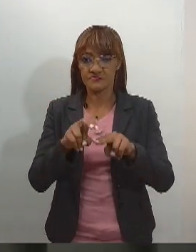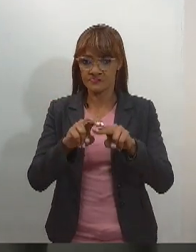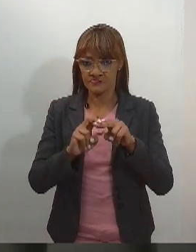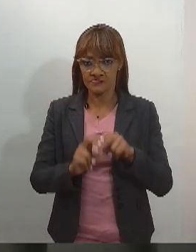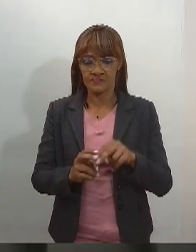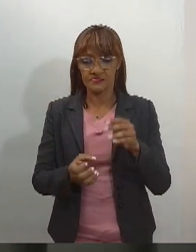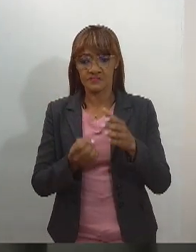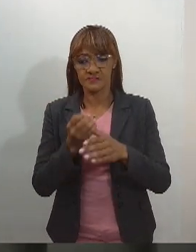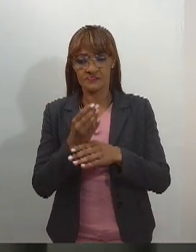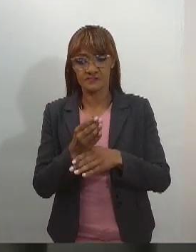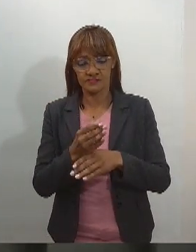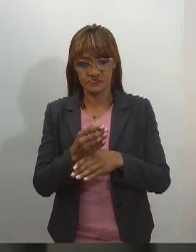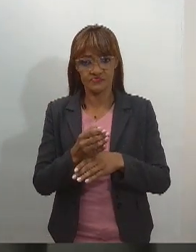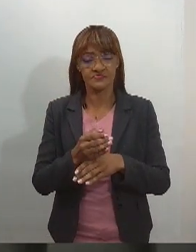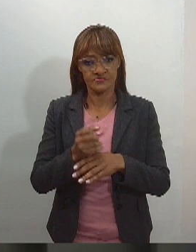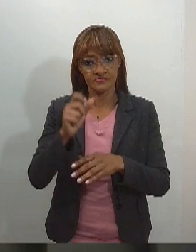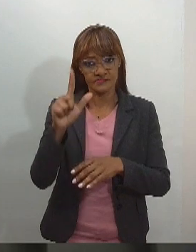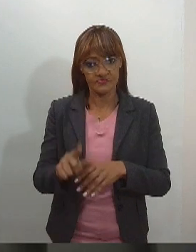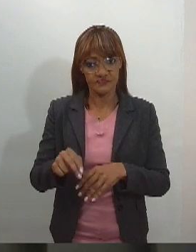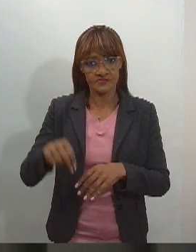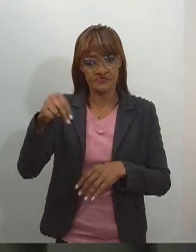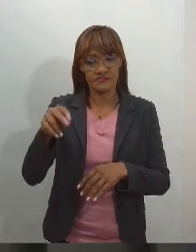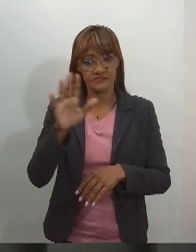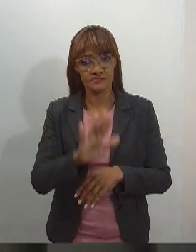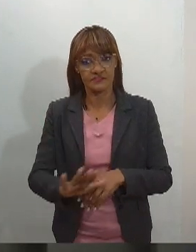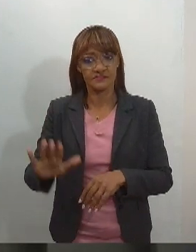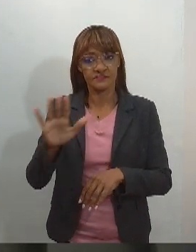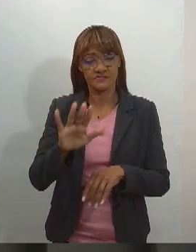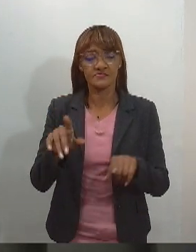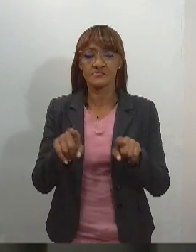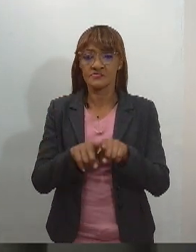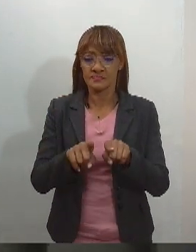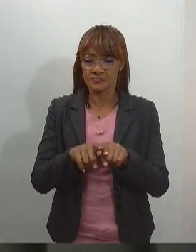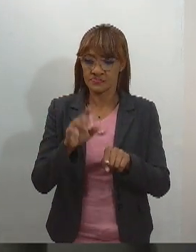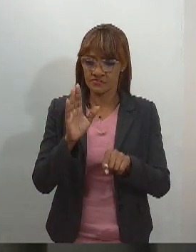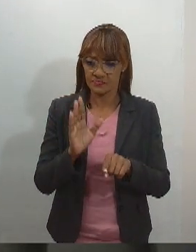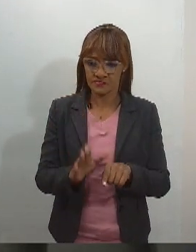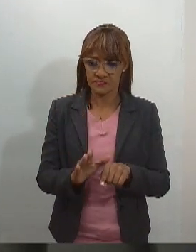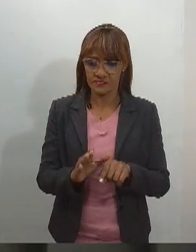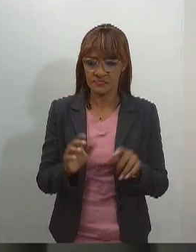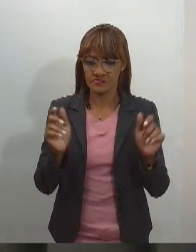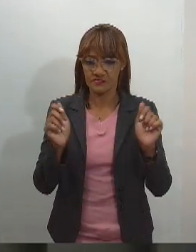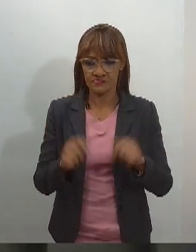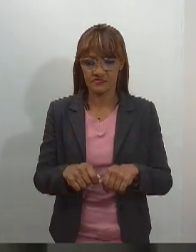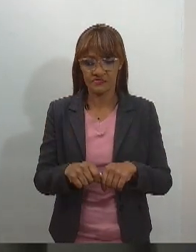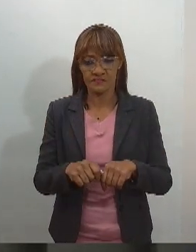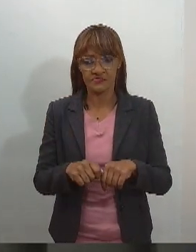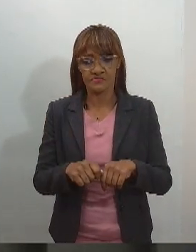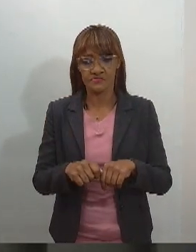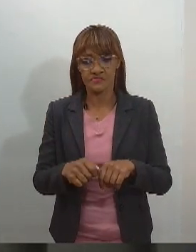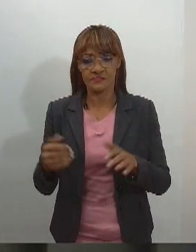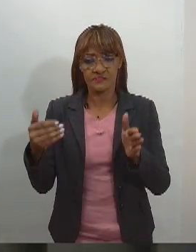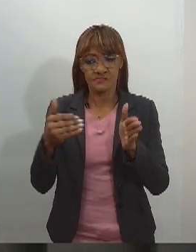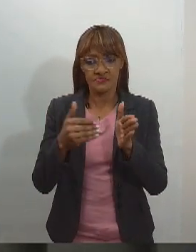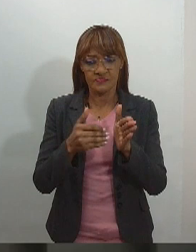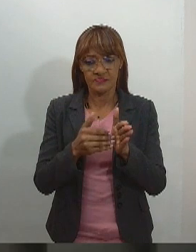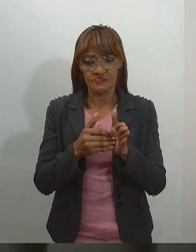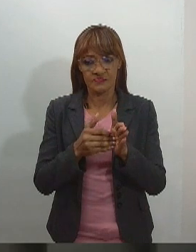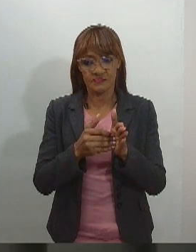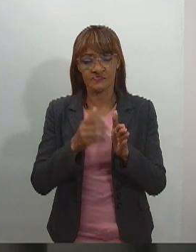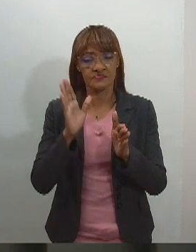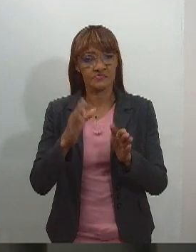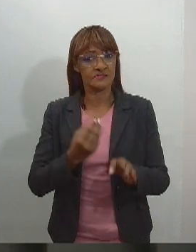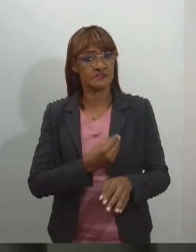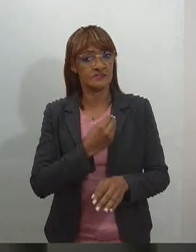do Nordeste. A SEMAC alerta para o acumulado de precipitações, para os riscos de quem vive próximo às